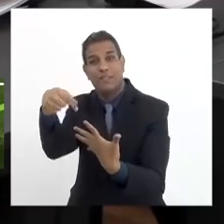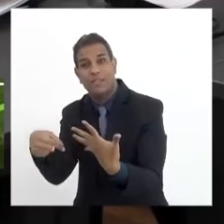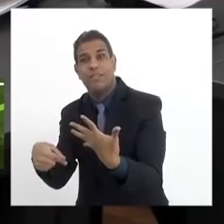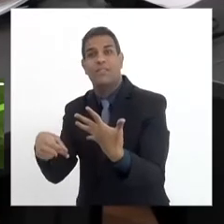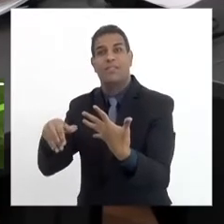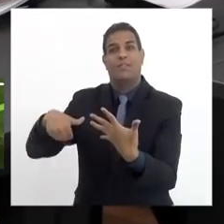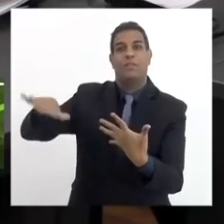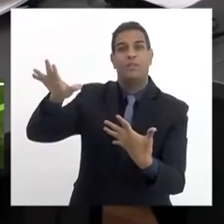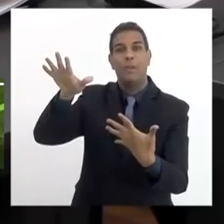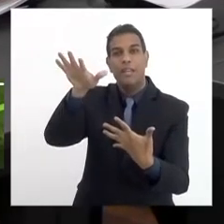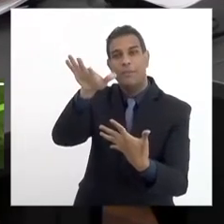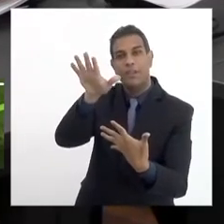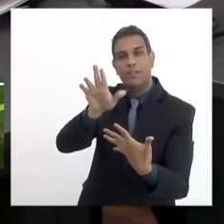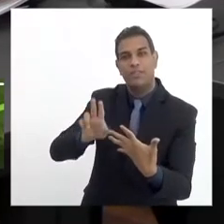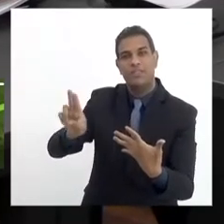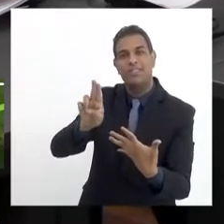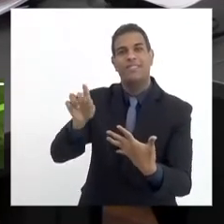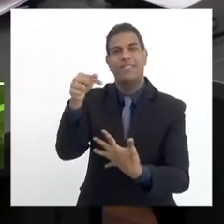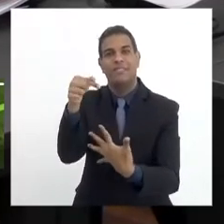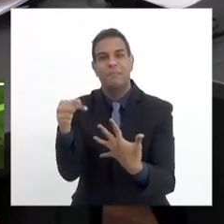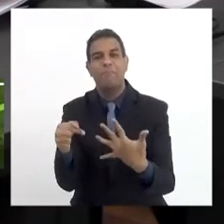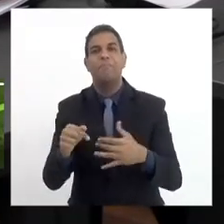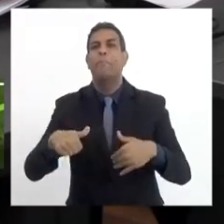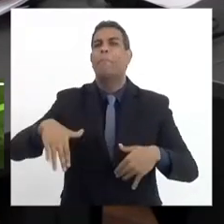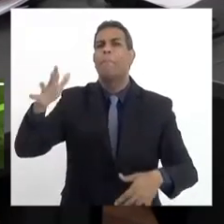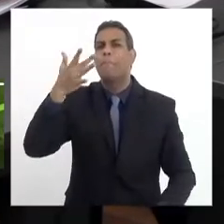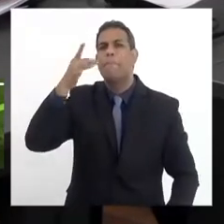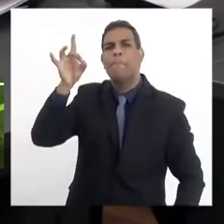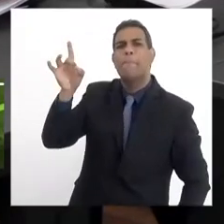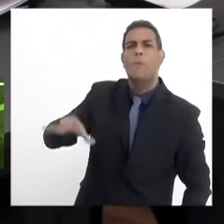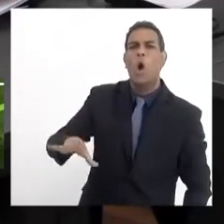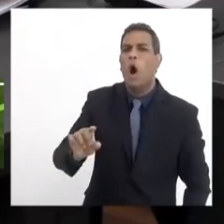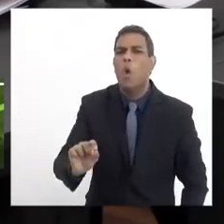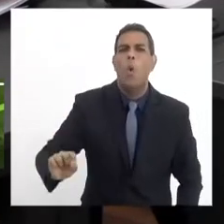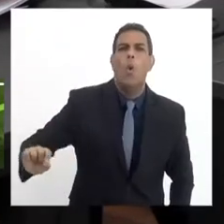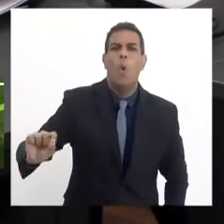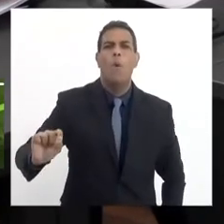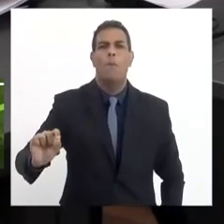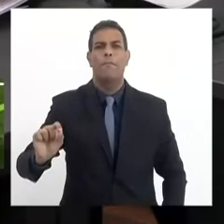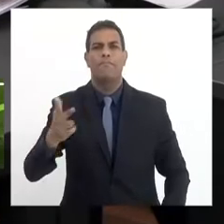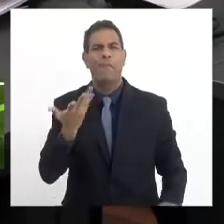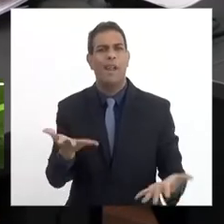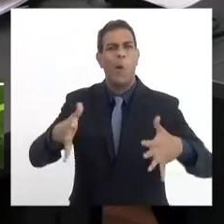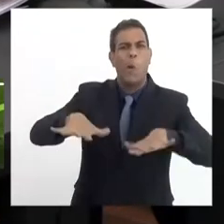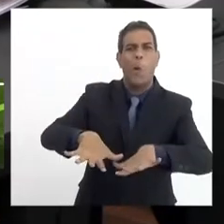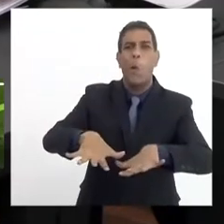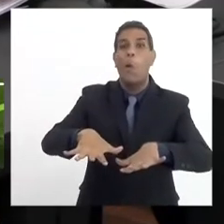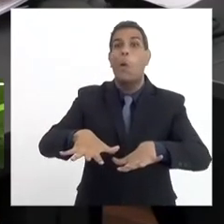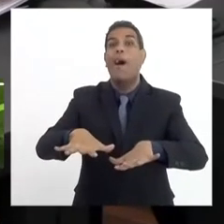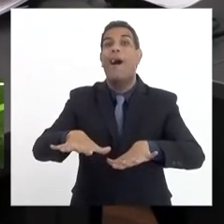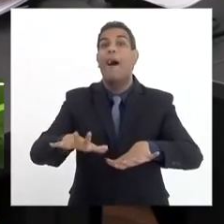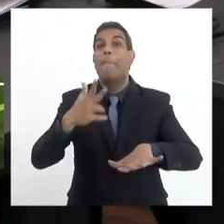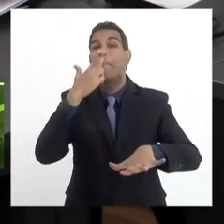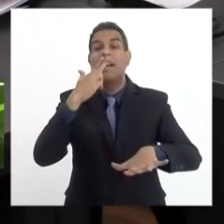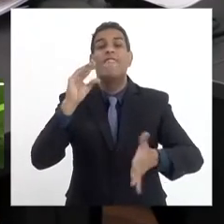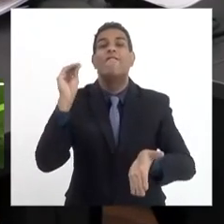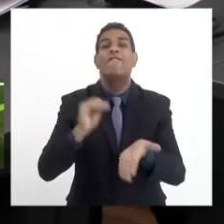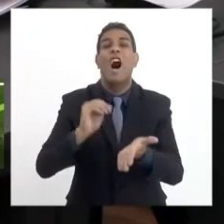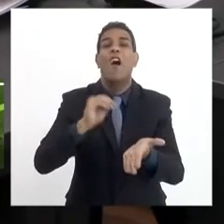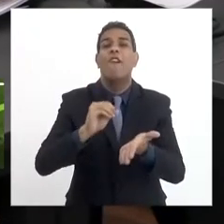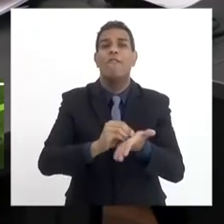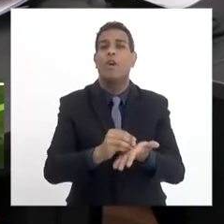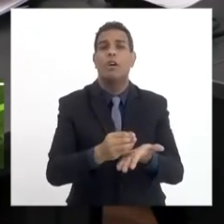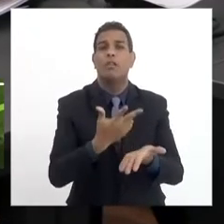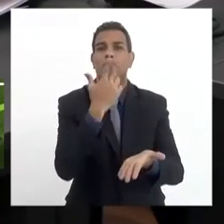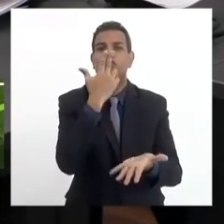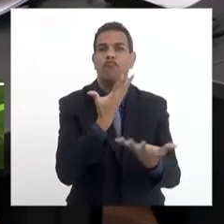uso muito nas minhas palestras, é a pior barreira da inclusão é atitudinal, é da